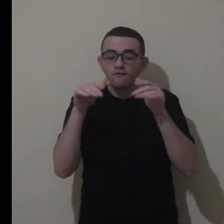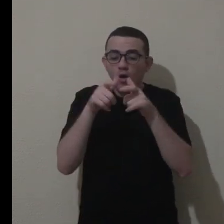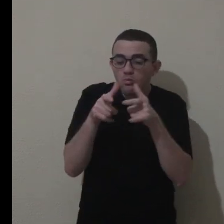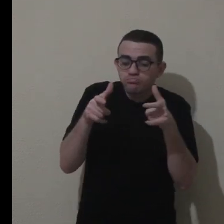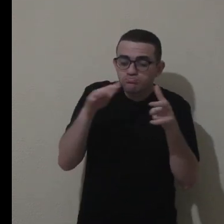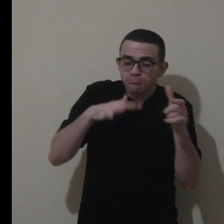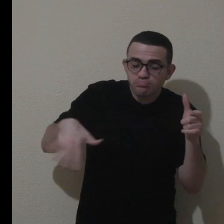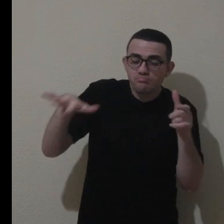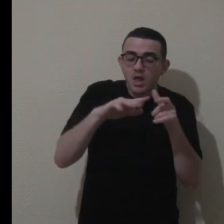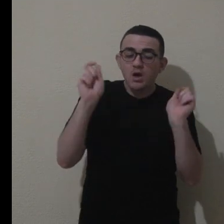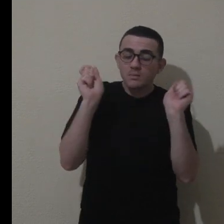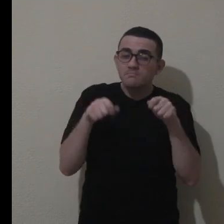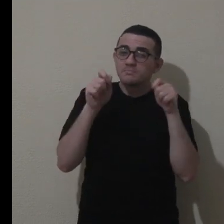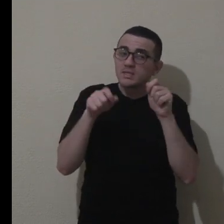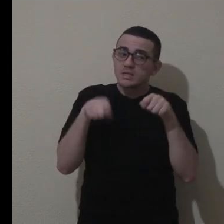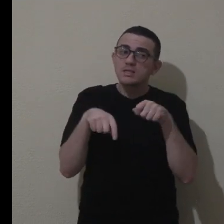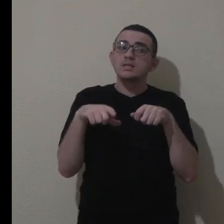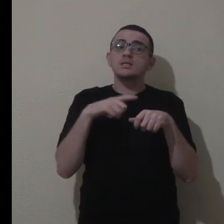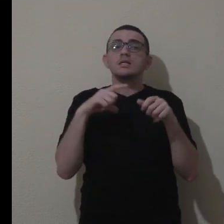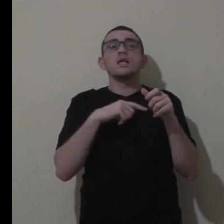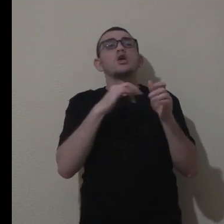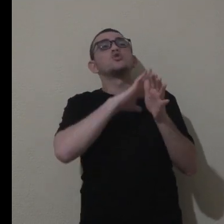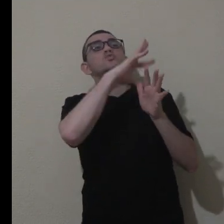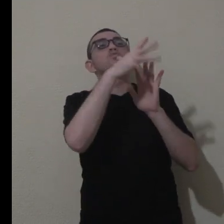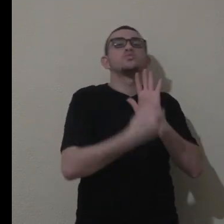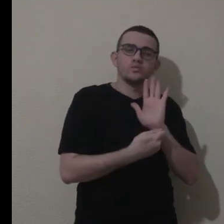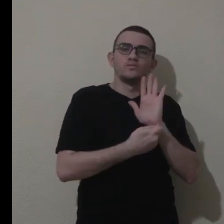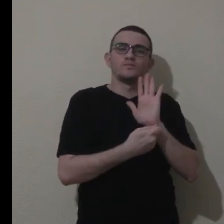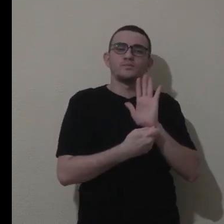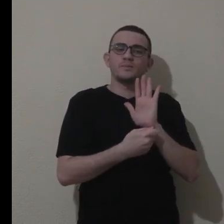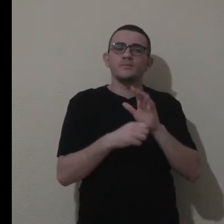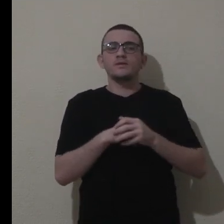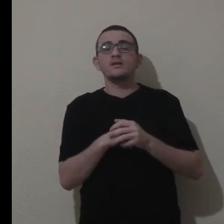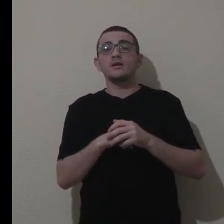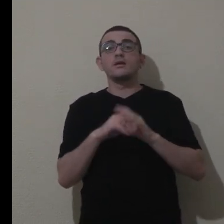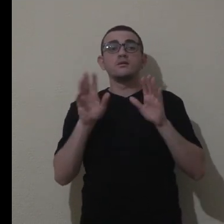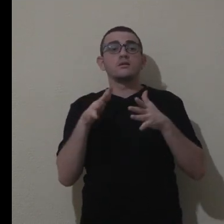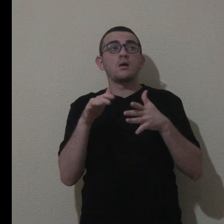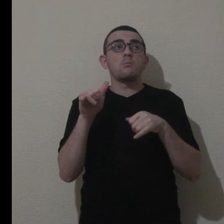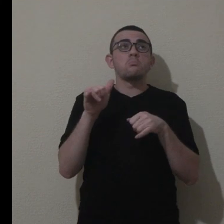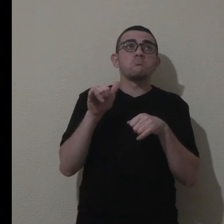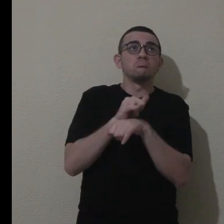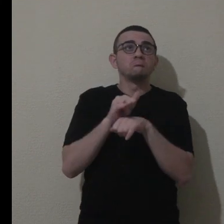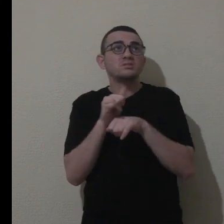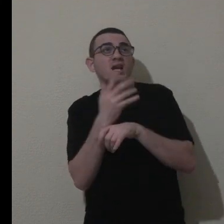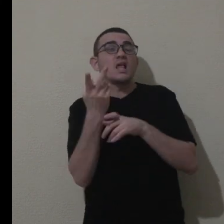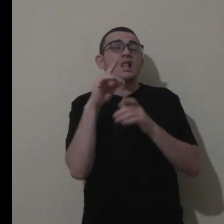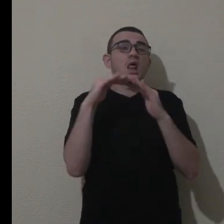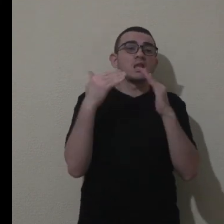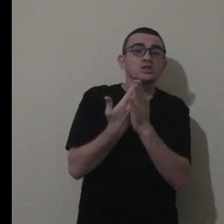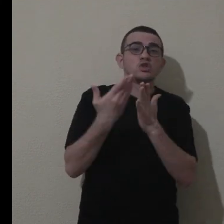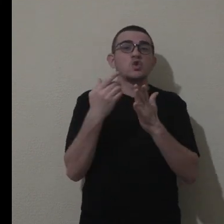visão para a necessidade, digamos, desses outros elementos. Então, muitas vezes,